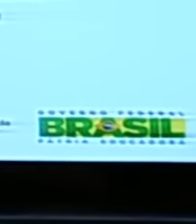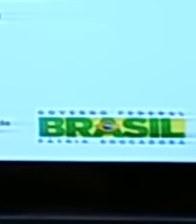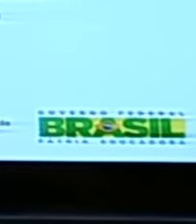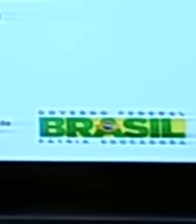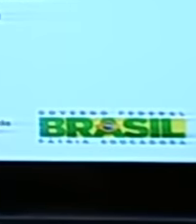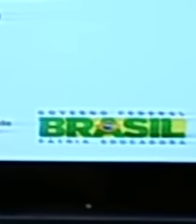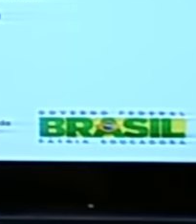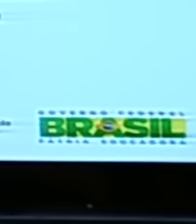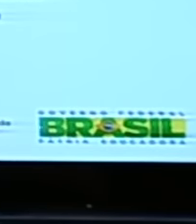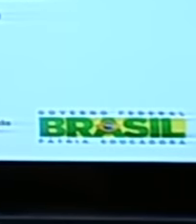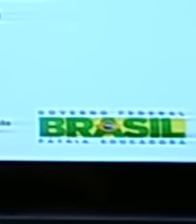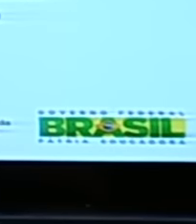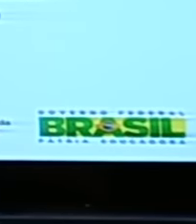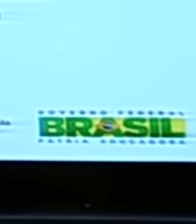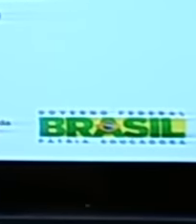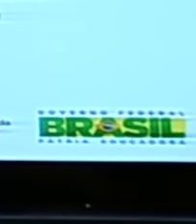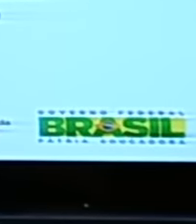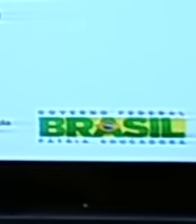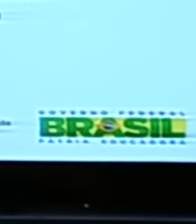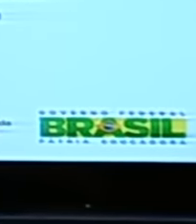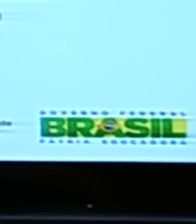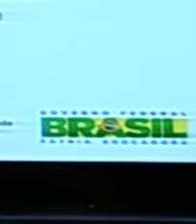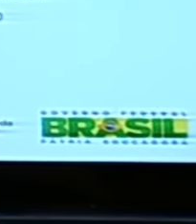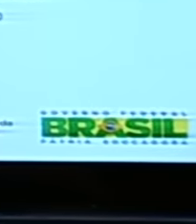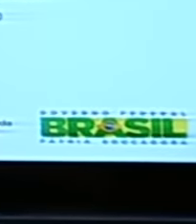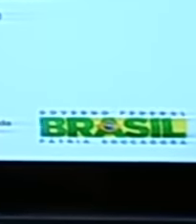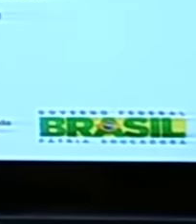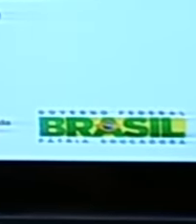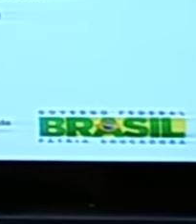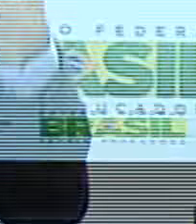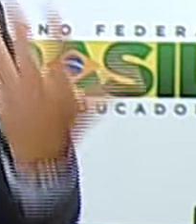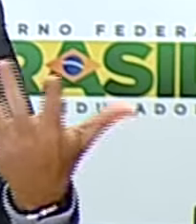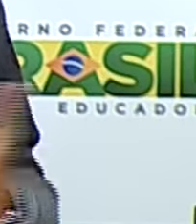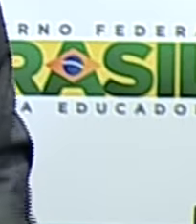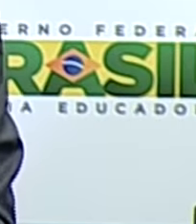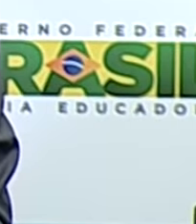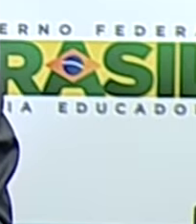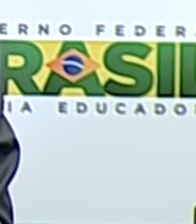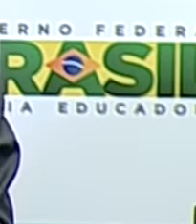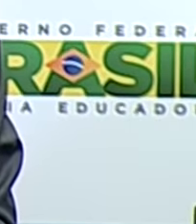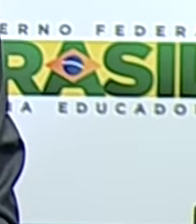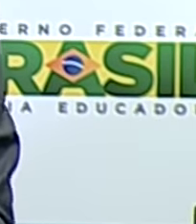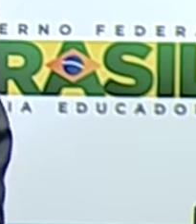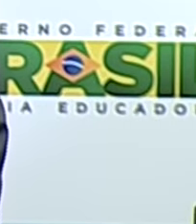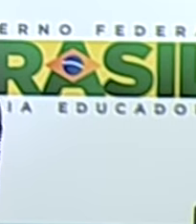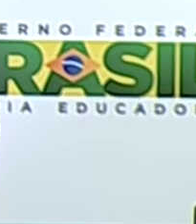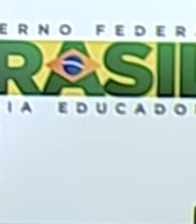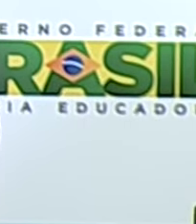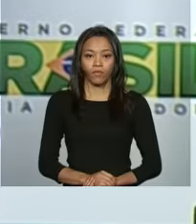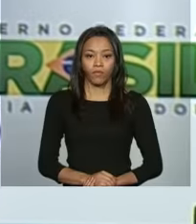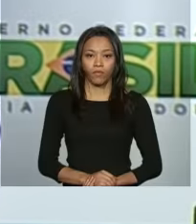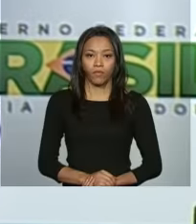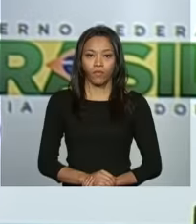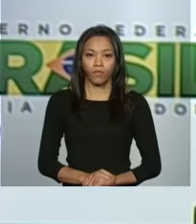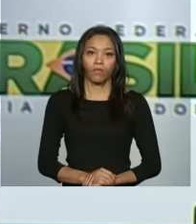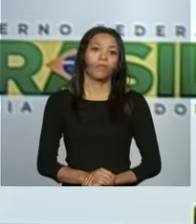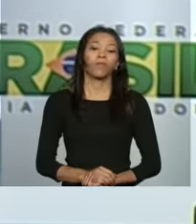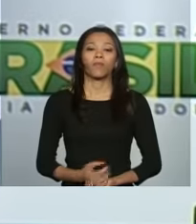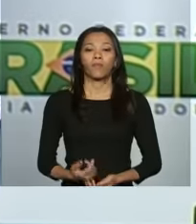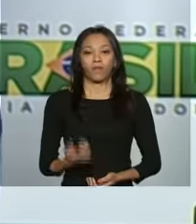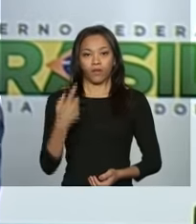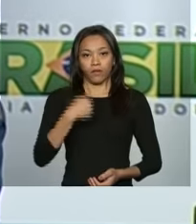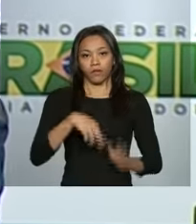padronização a ausência de protocolos e essa natureza como bem presencial elas fazem com